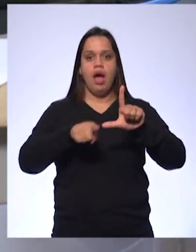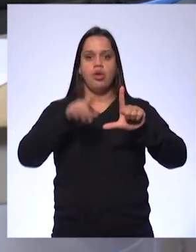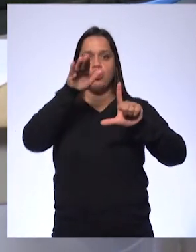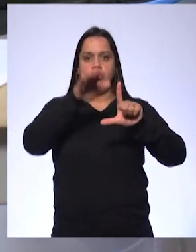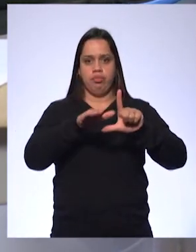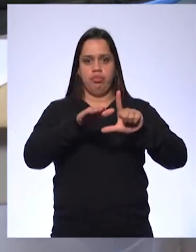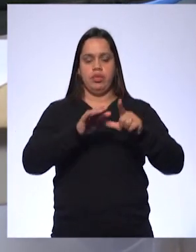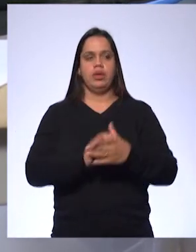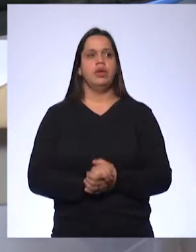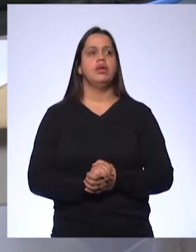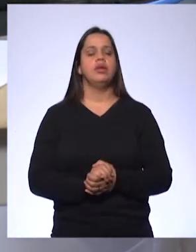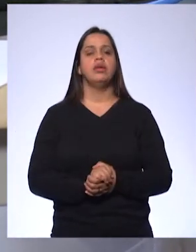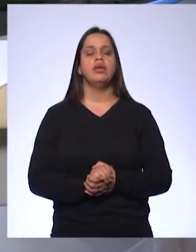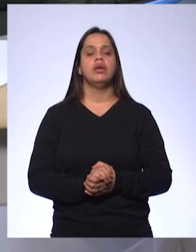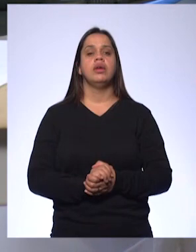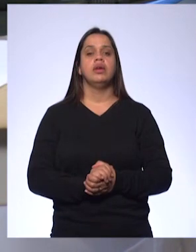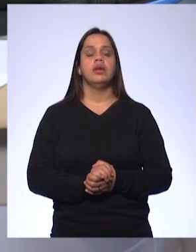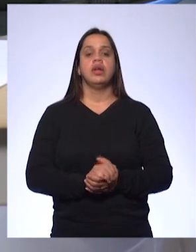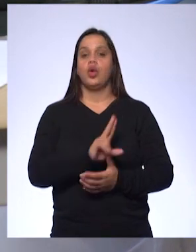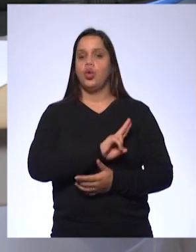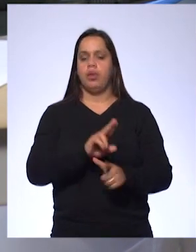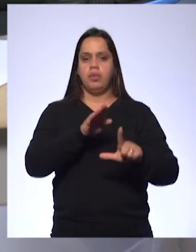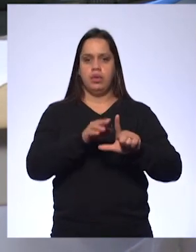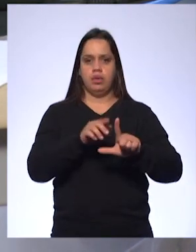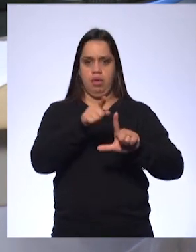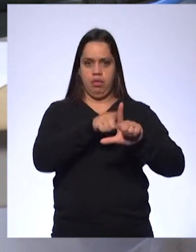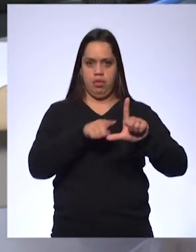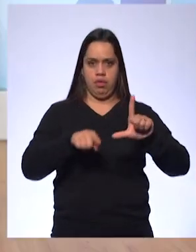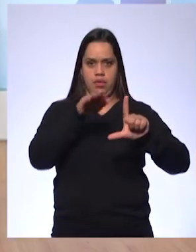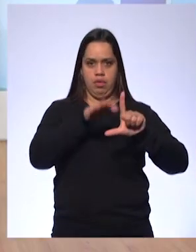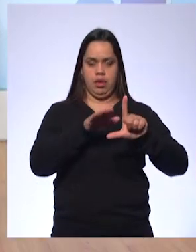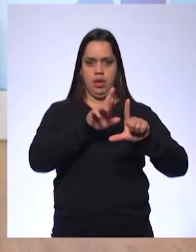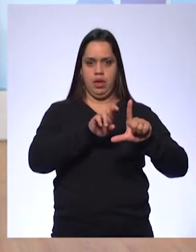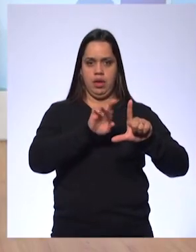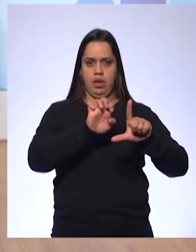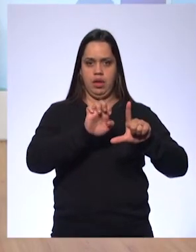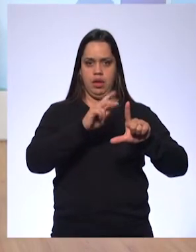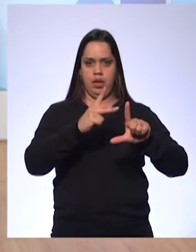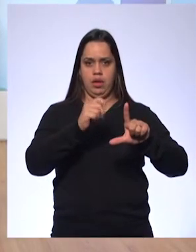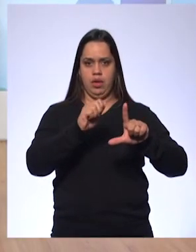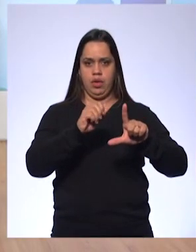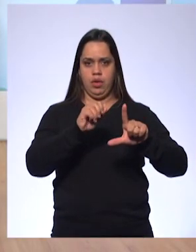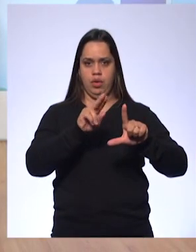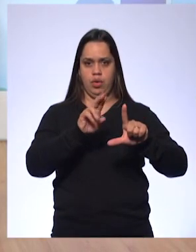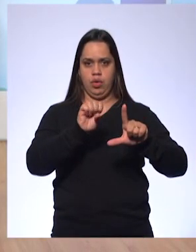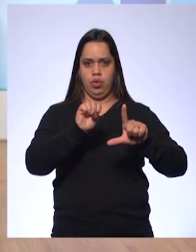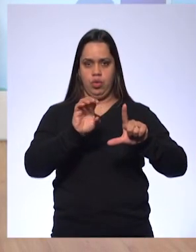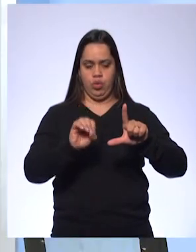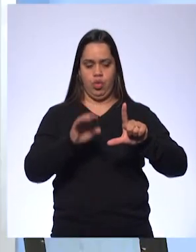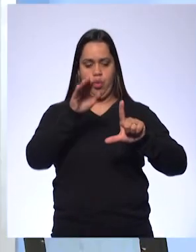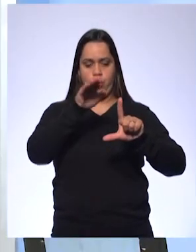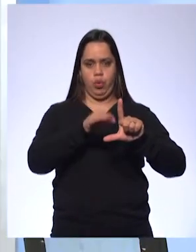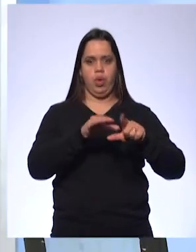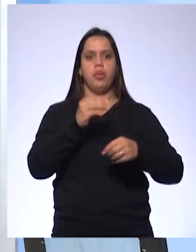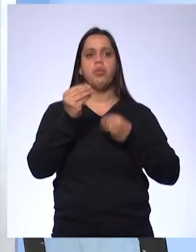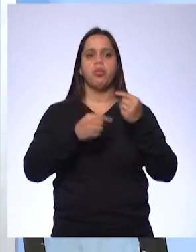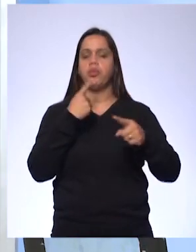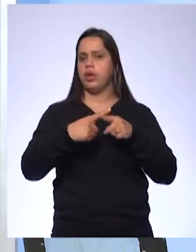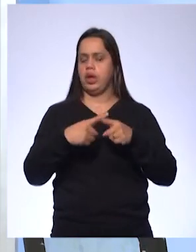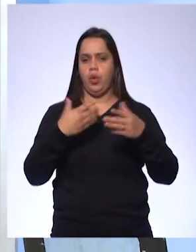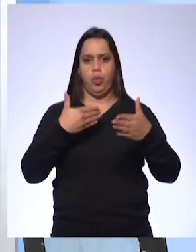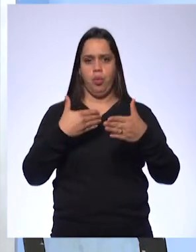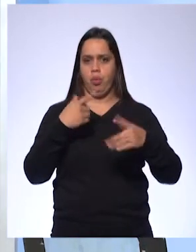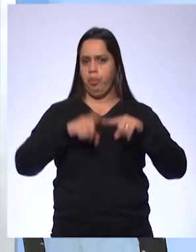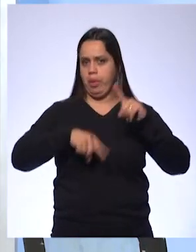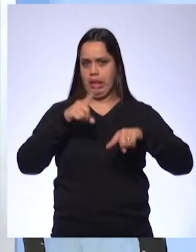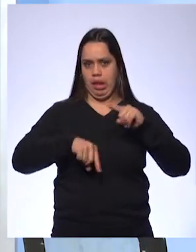assim, se você pegar um determinado material, ele vai se depositar mais ou menos assim. Ele vai